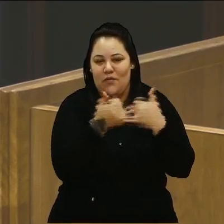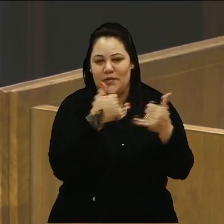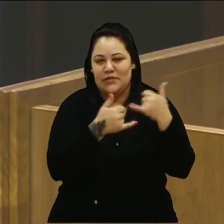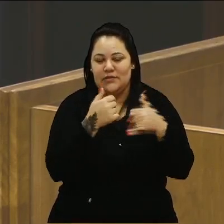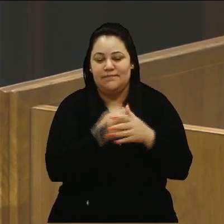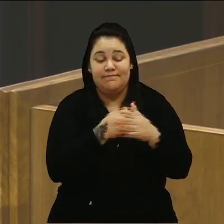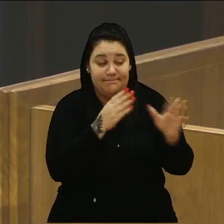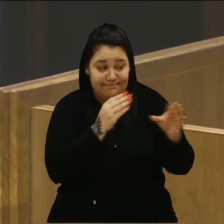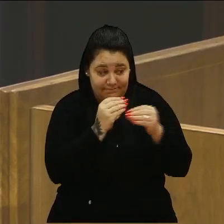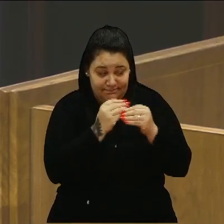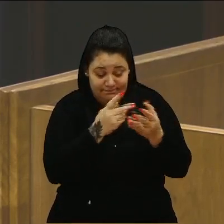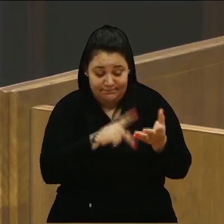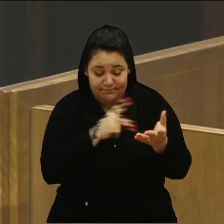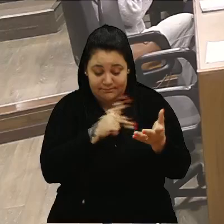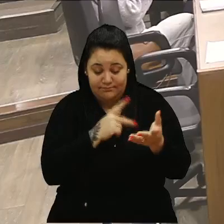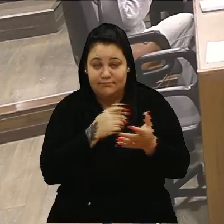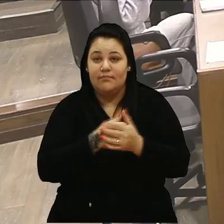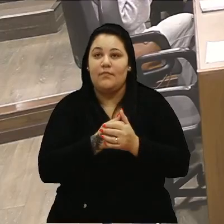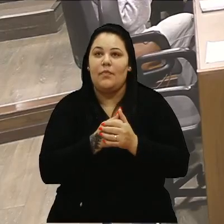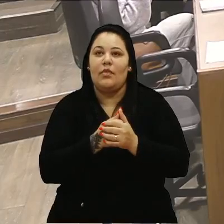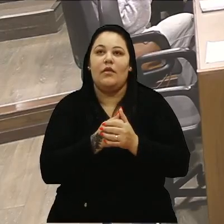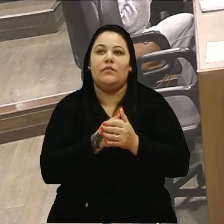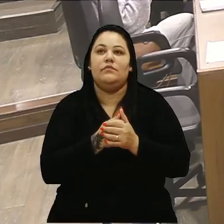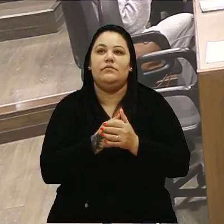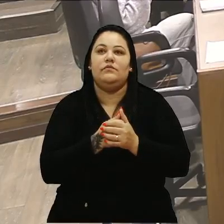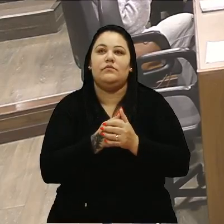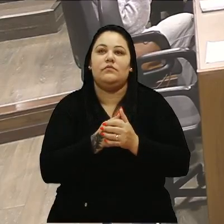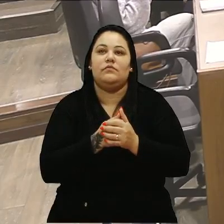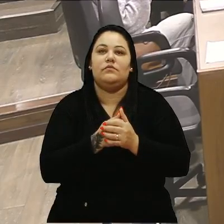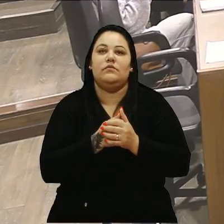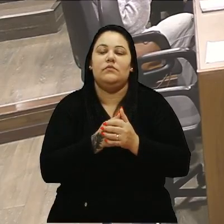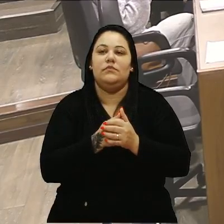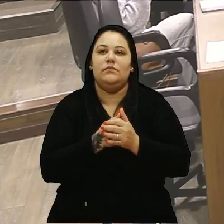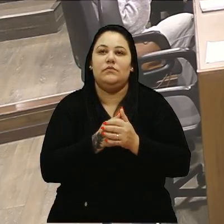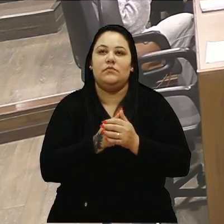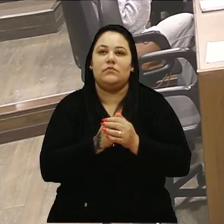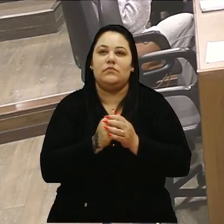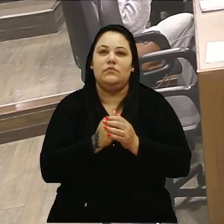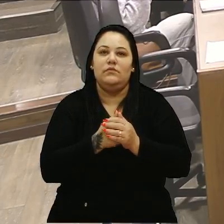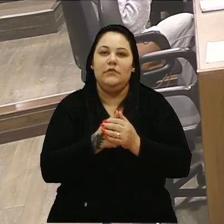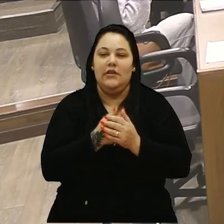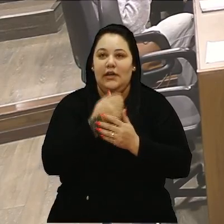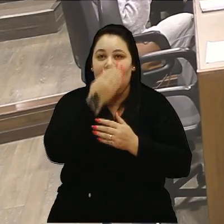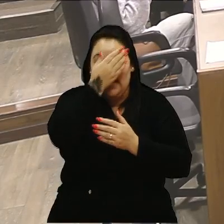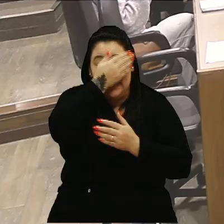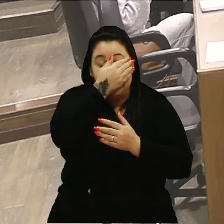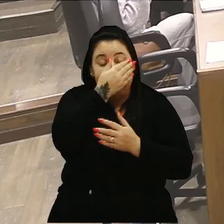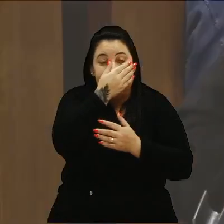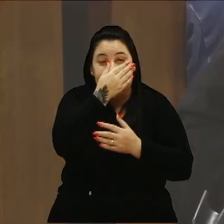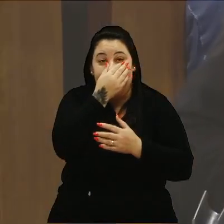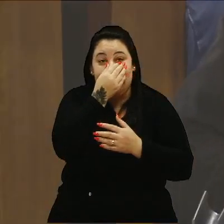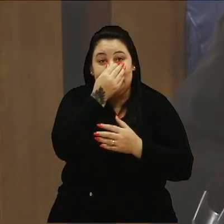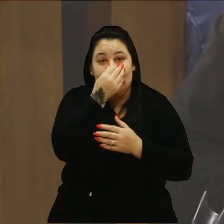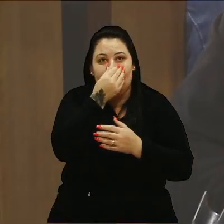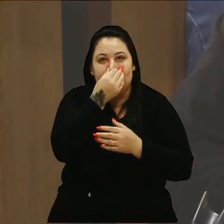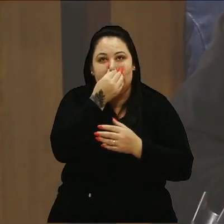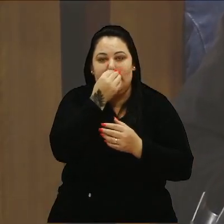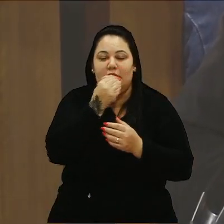parte, vereador Pedro Rodrigues. Vereador Andressa. Sua parte, vereador Pedro Rodrigues. Obrigado pela gentileza, vereador